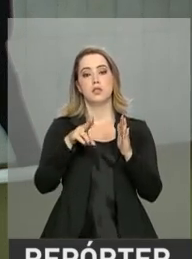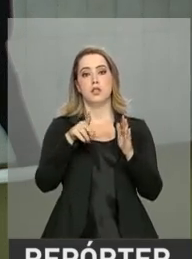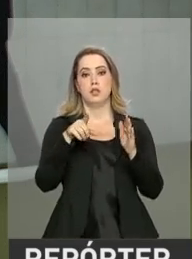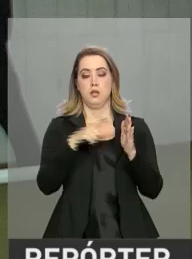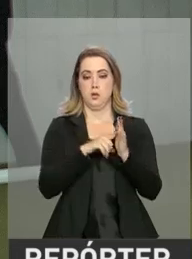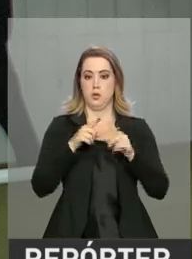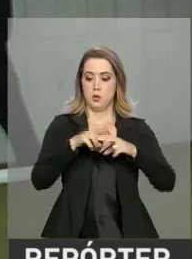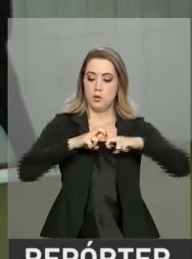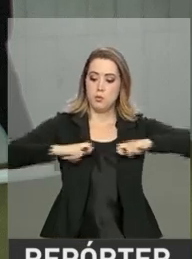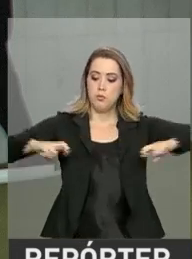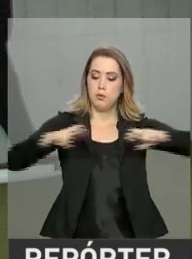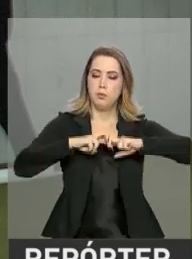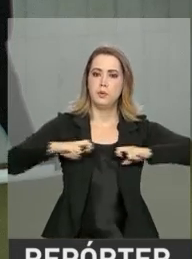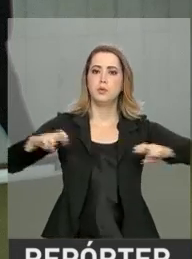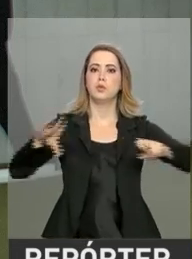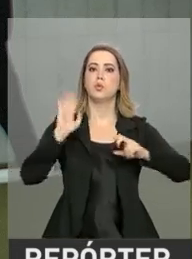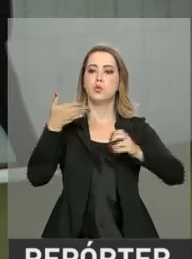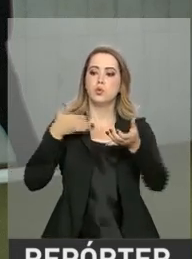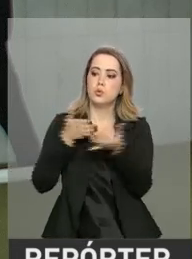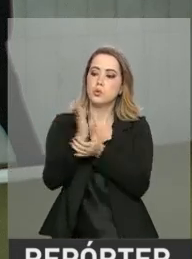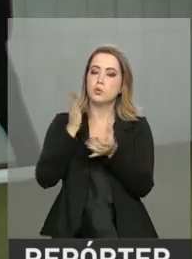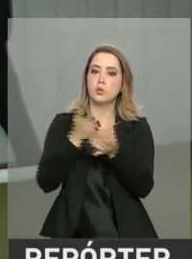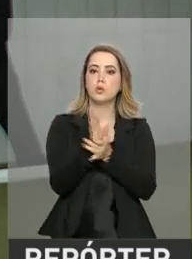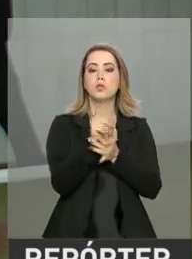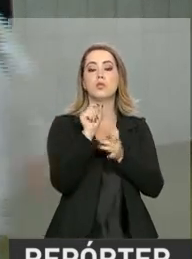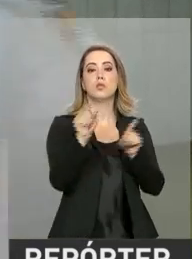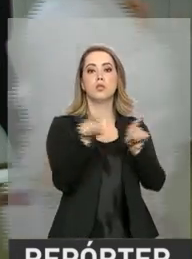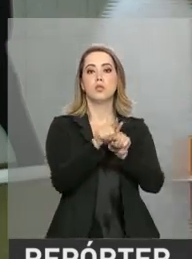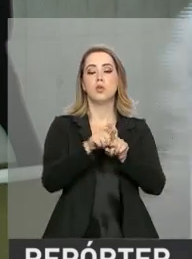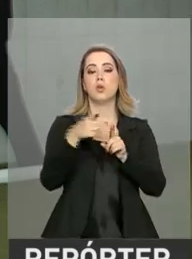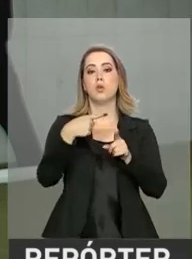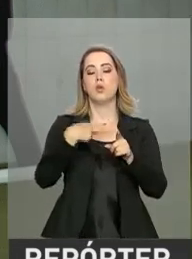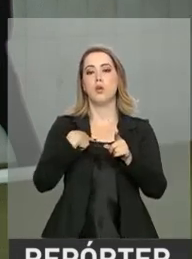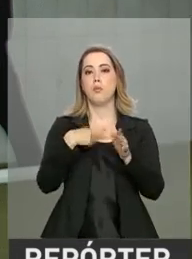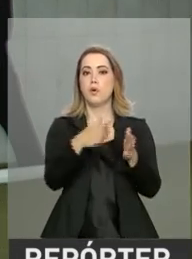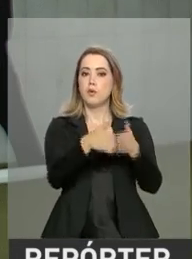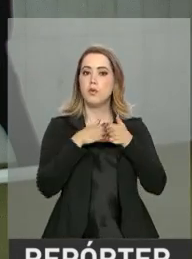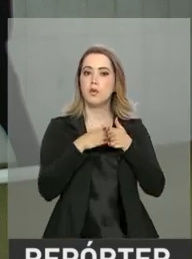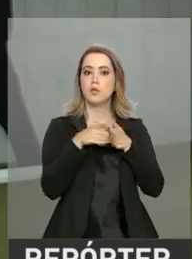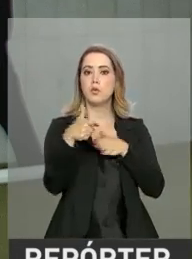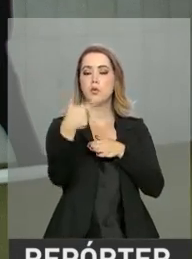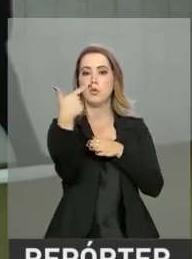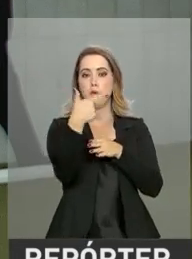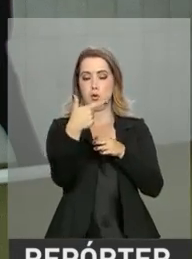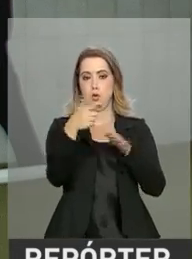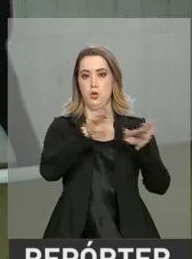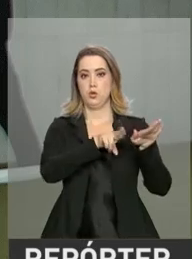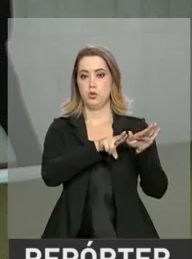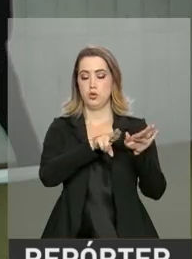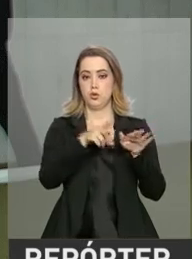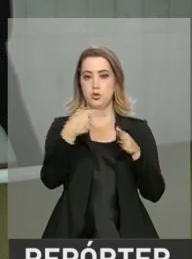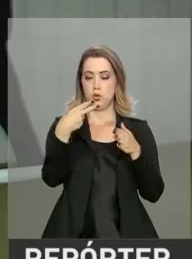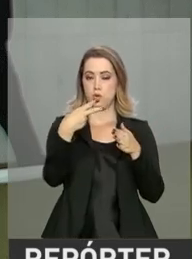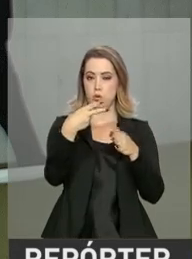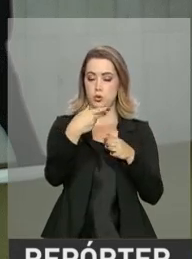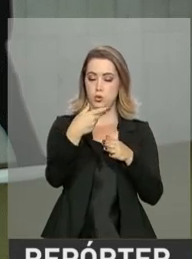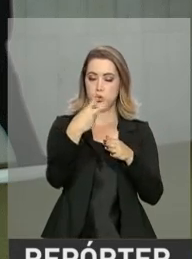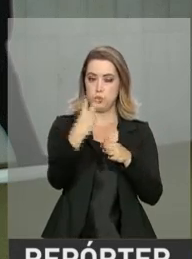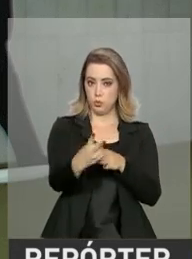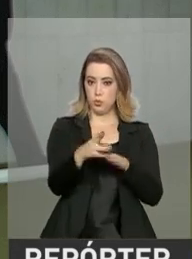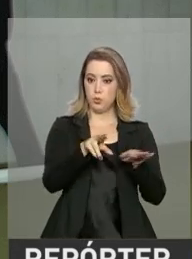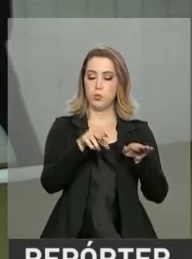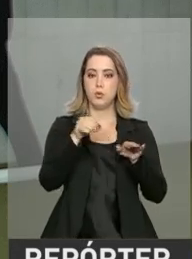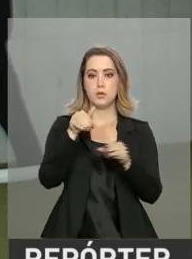os deputados já aprovaram um requerimento derrubando o intervalo de duas sessões plenárias que